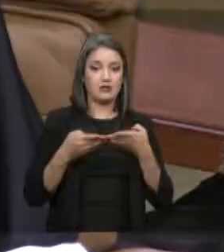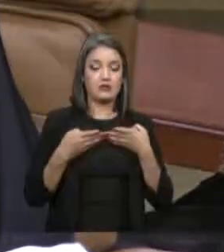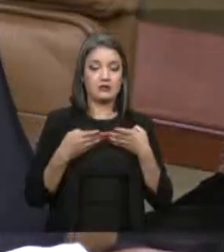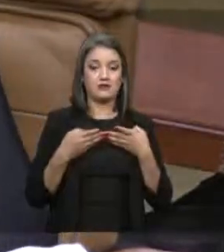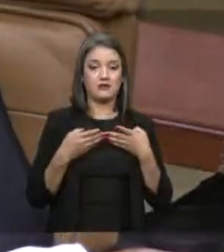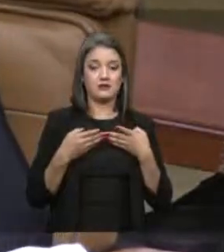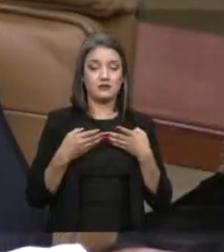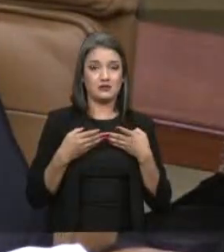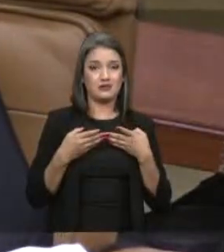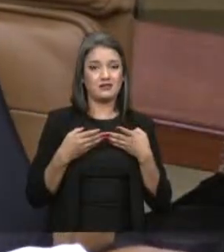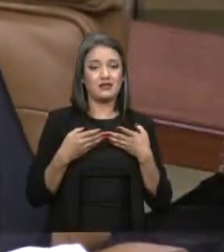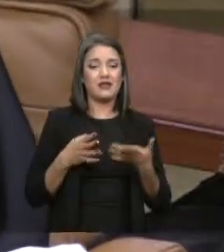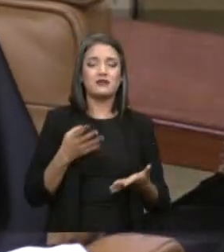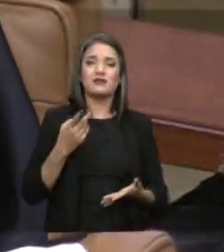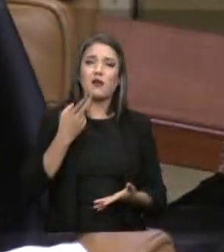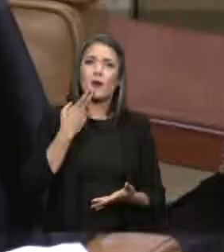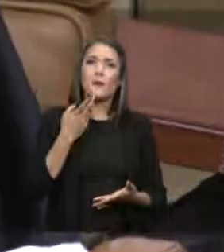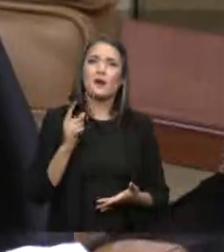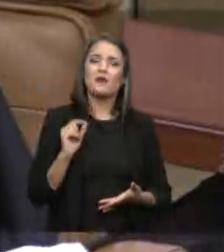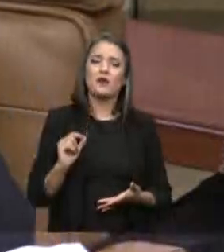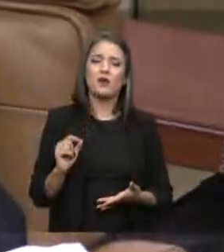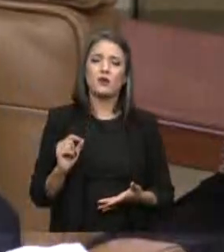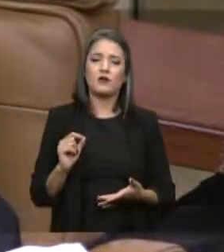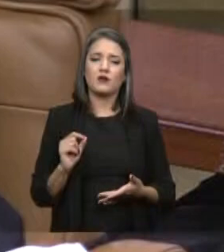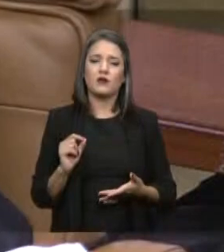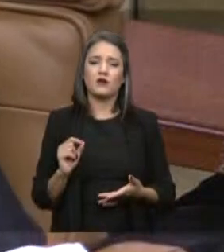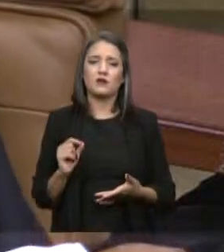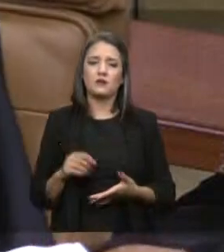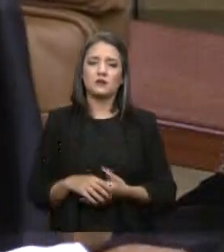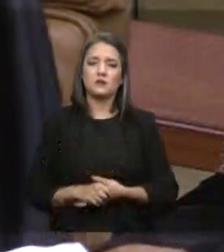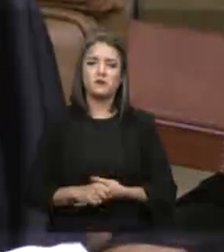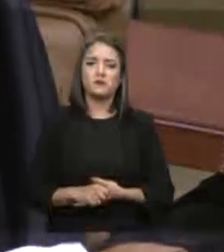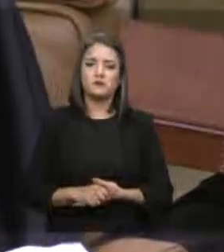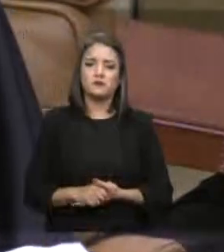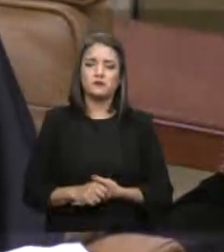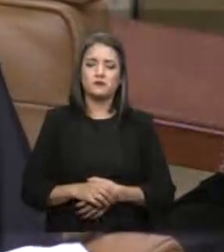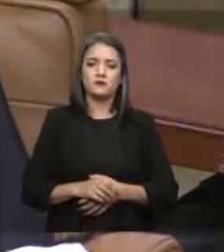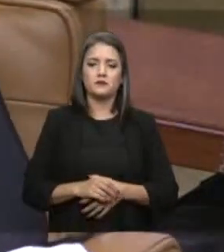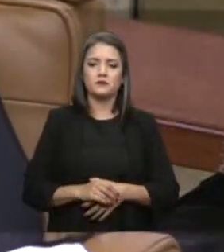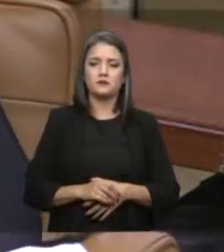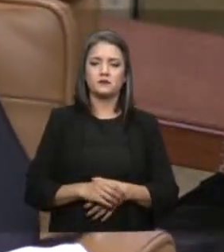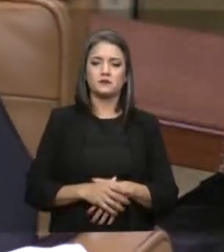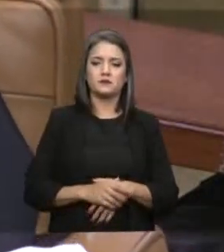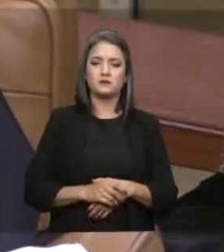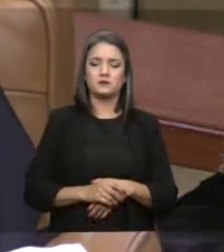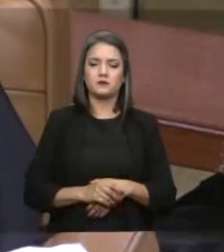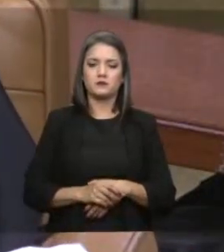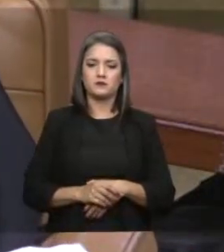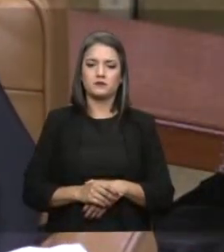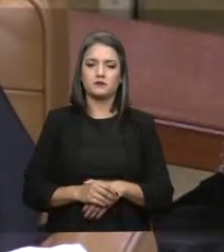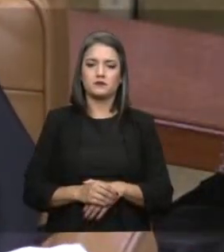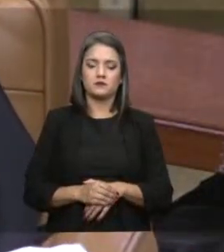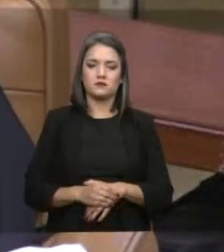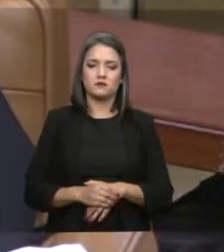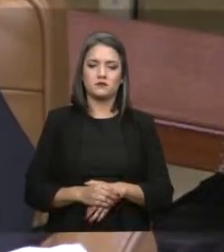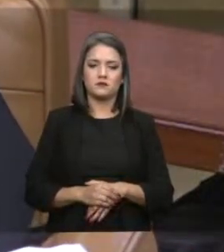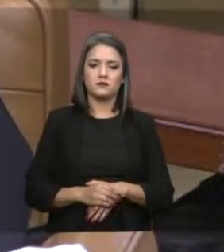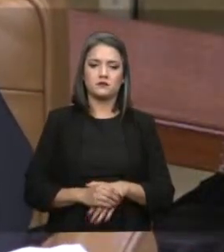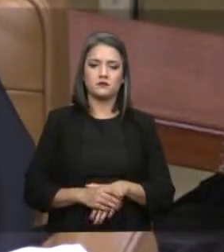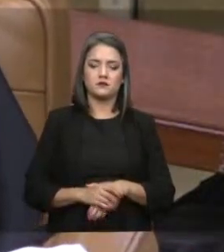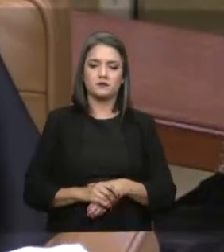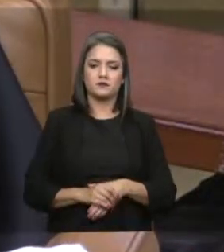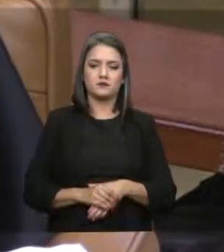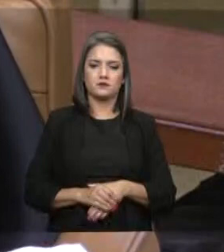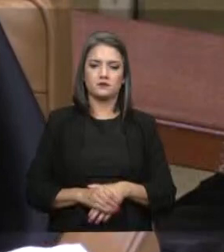ao voto para referir que é este tribunal contra a lei do Estado de São Paulo